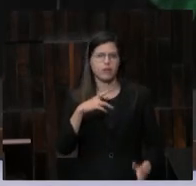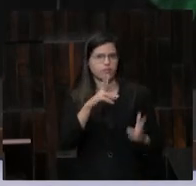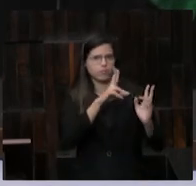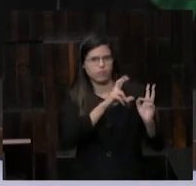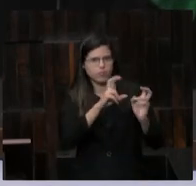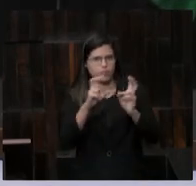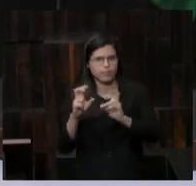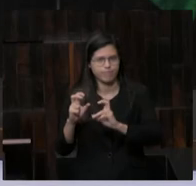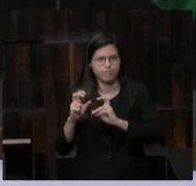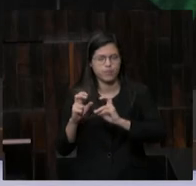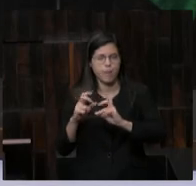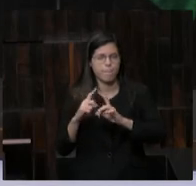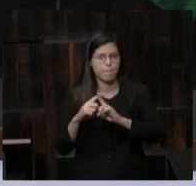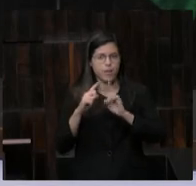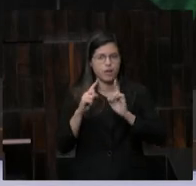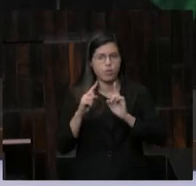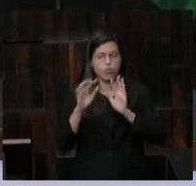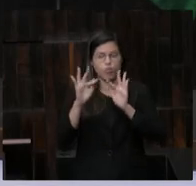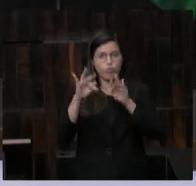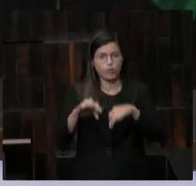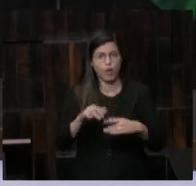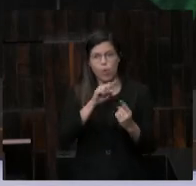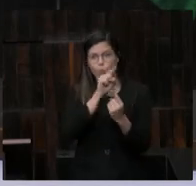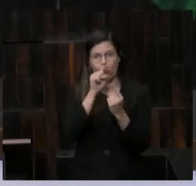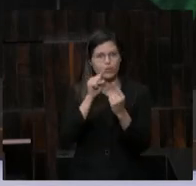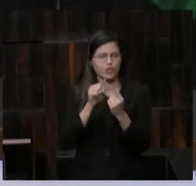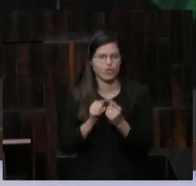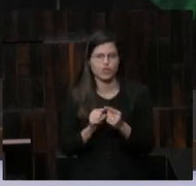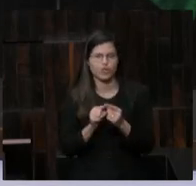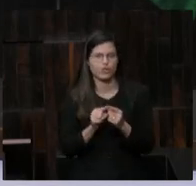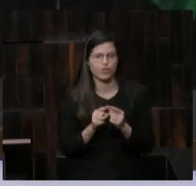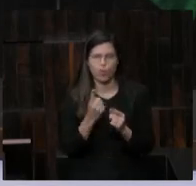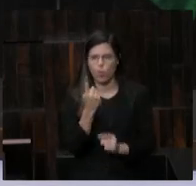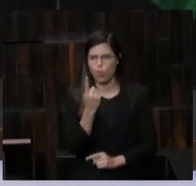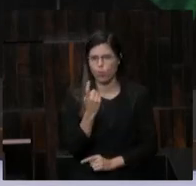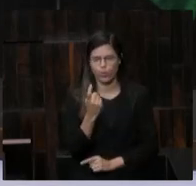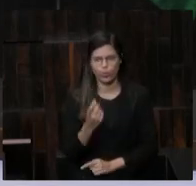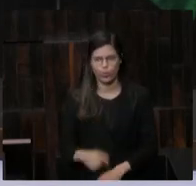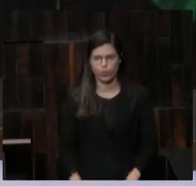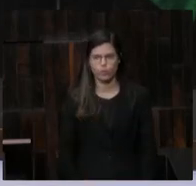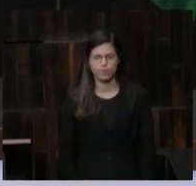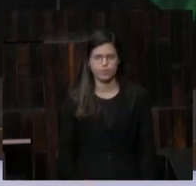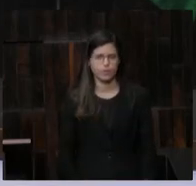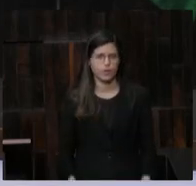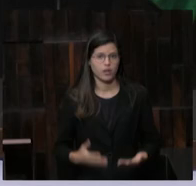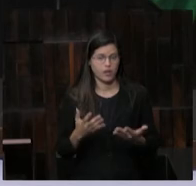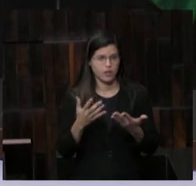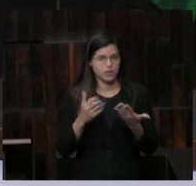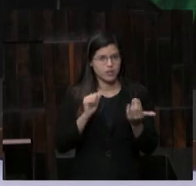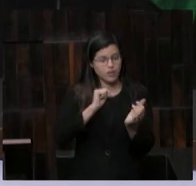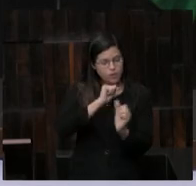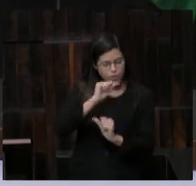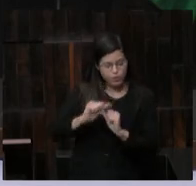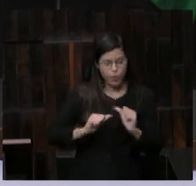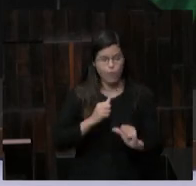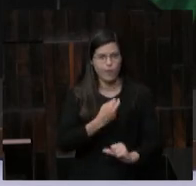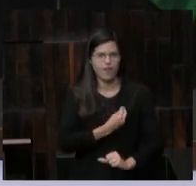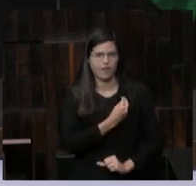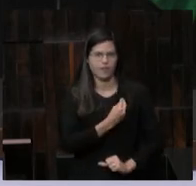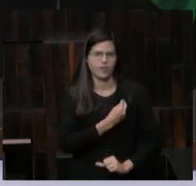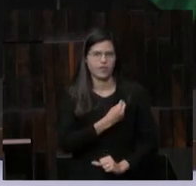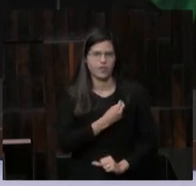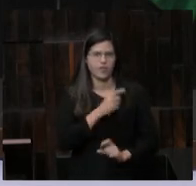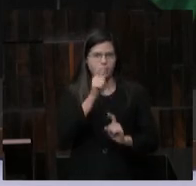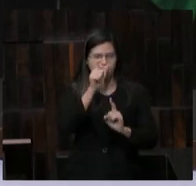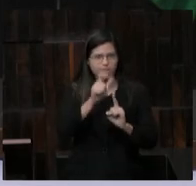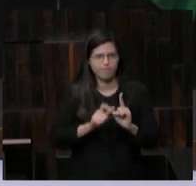mas, no final, o objetivo é um só, né? Transformar a vida dessa pessoa, dar dignidade